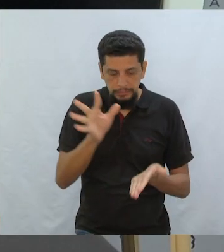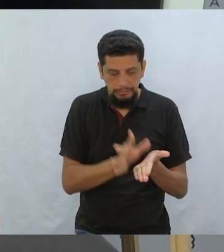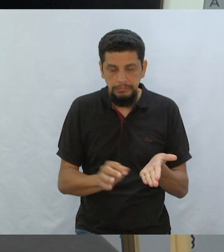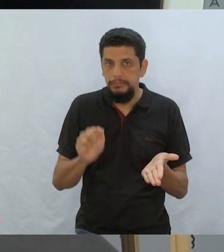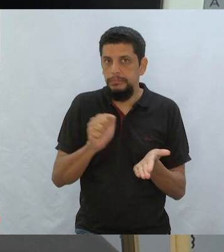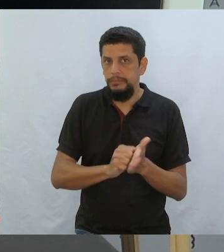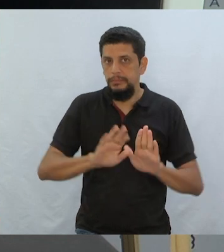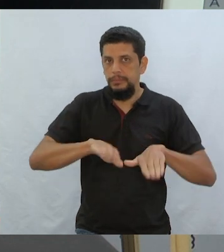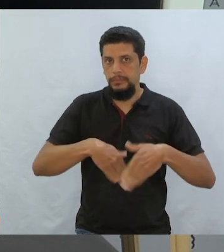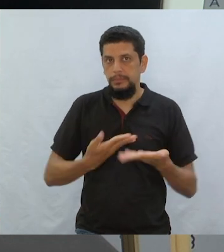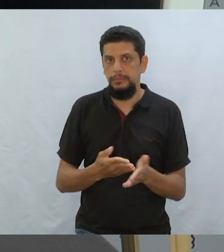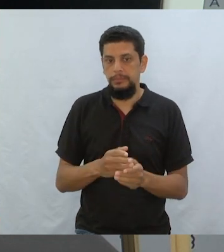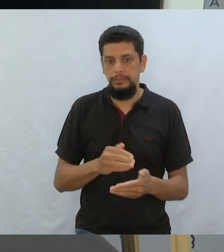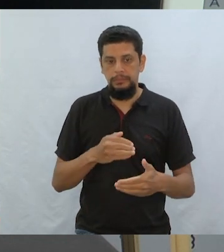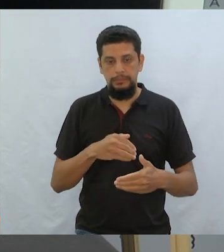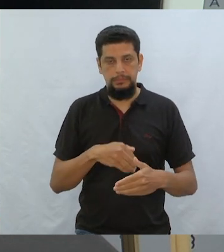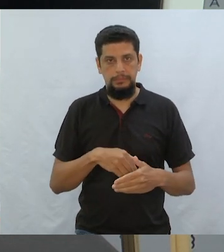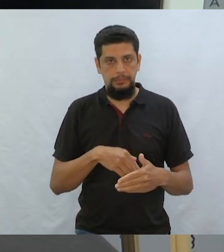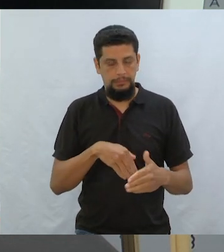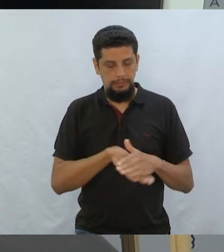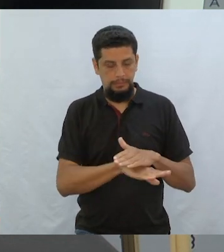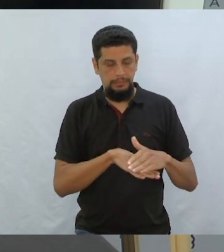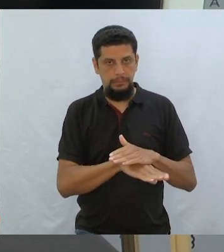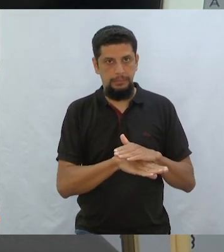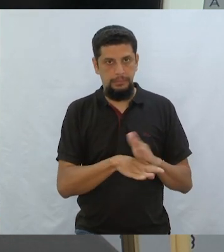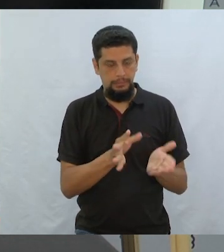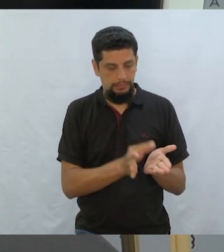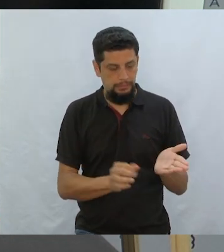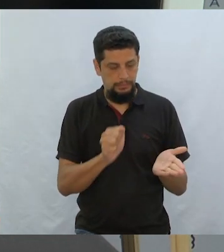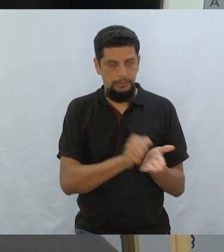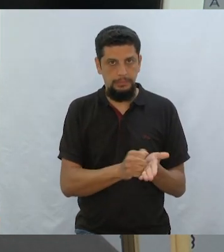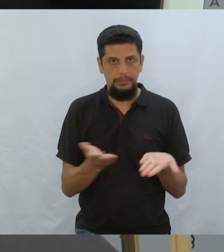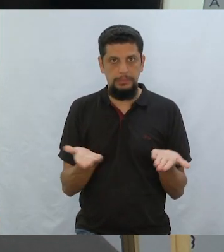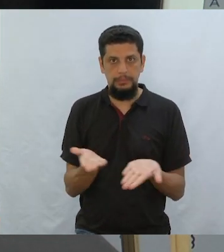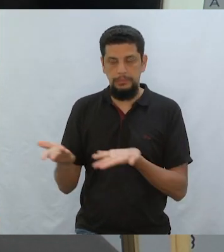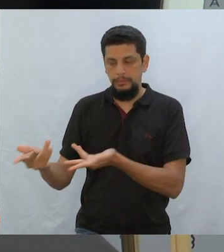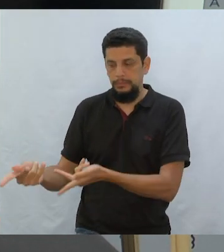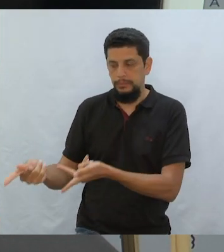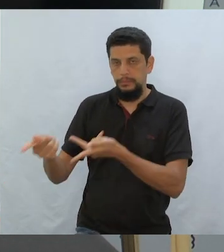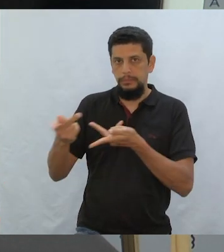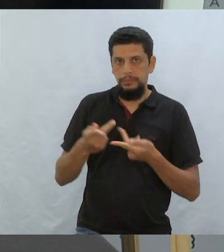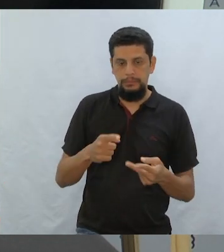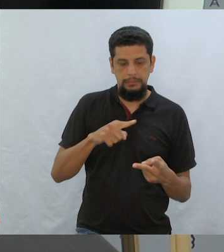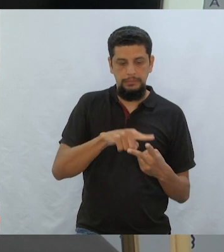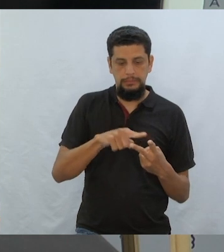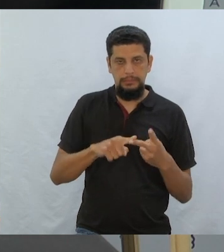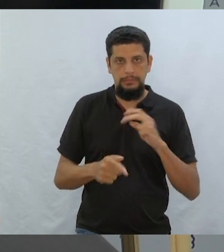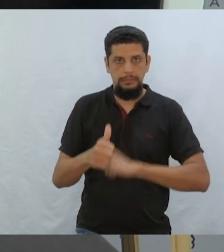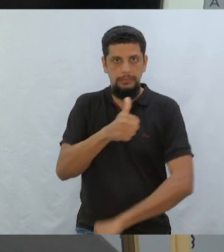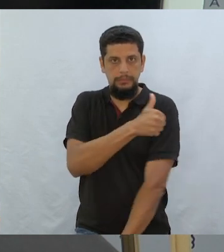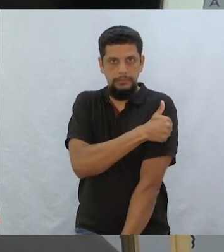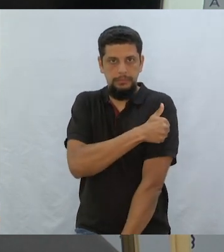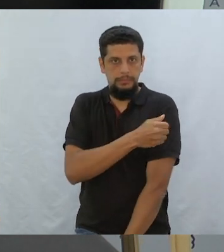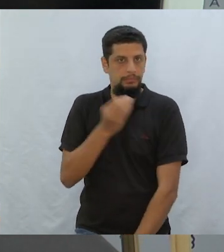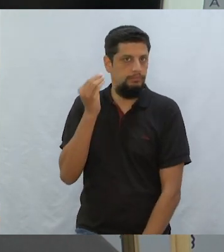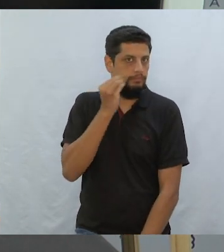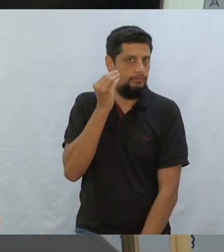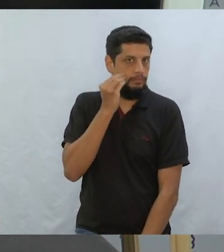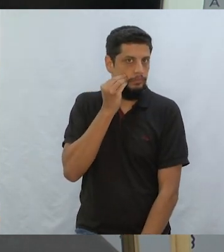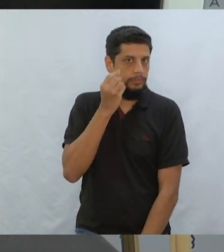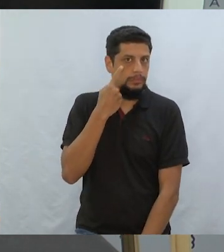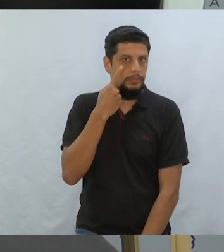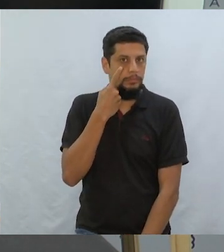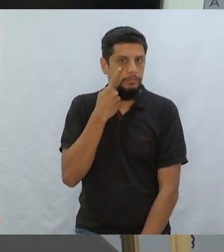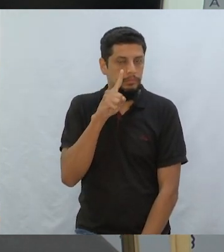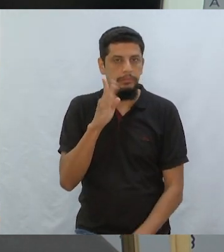Conseguiu registrar? Então, guarda aí o seu registro. Agora, eu convidei dois estudantes para também tentarem